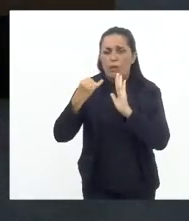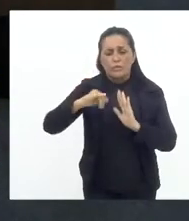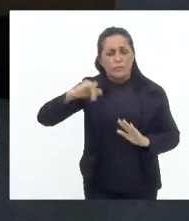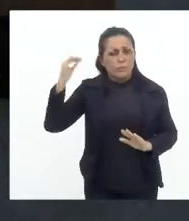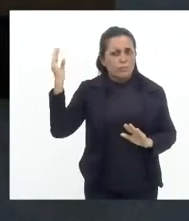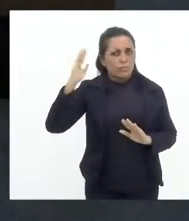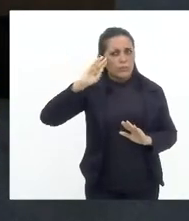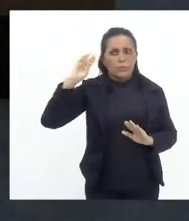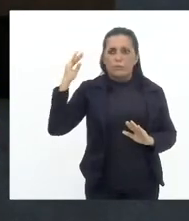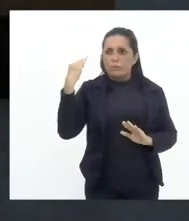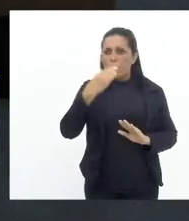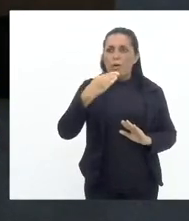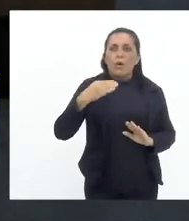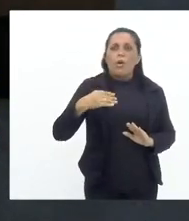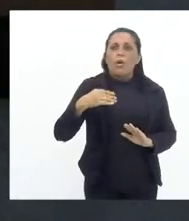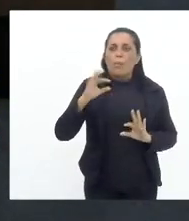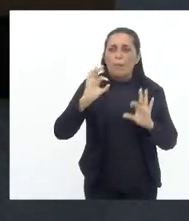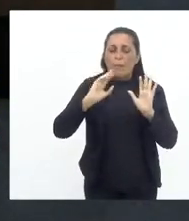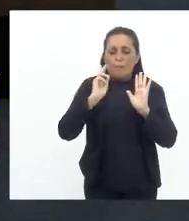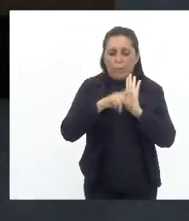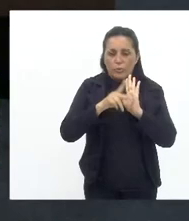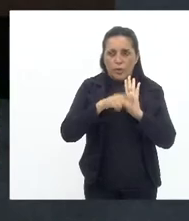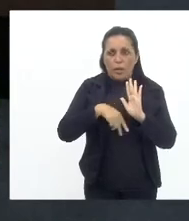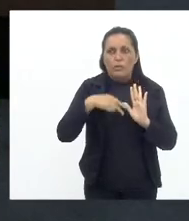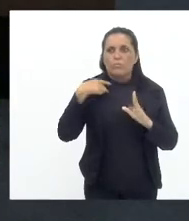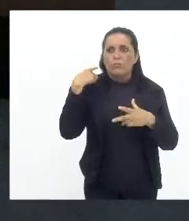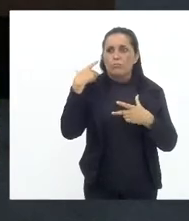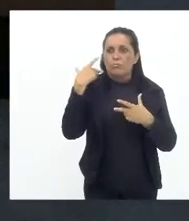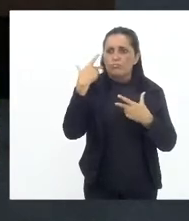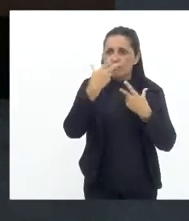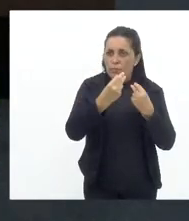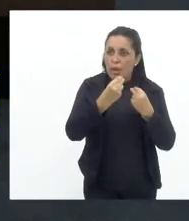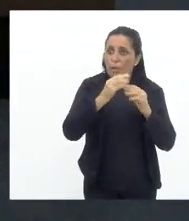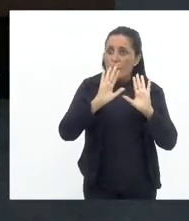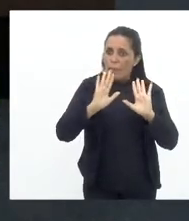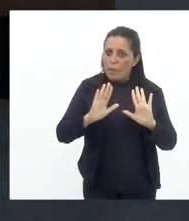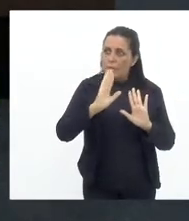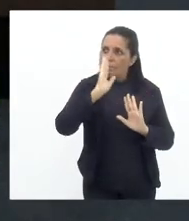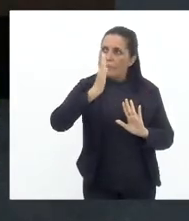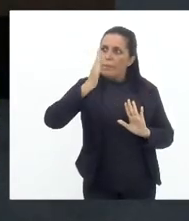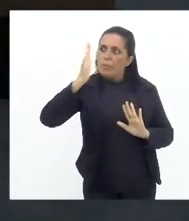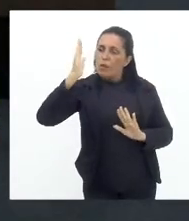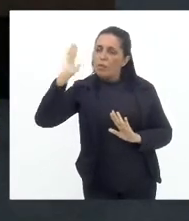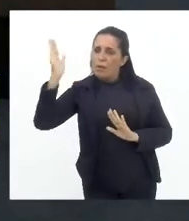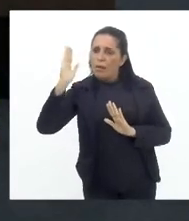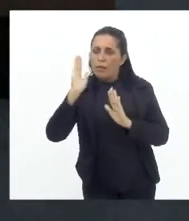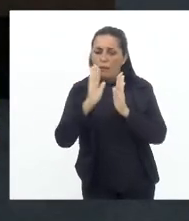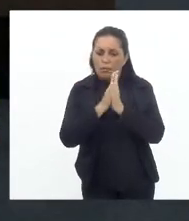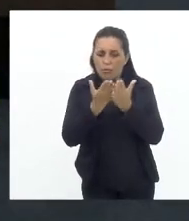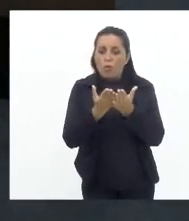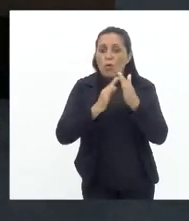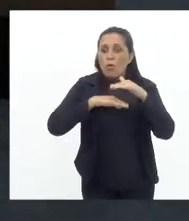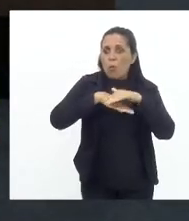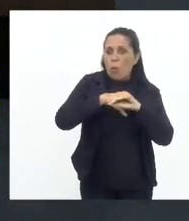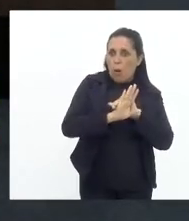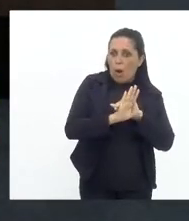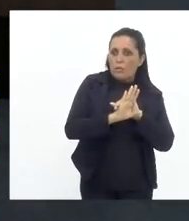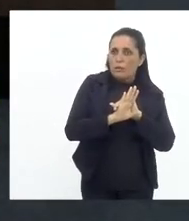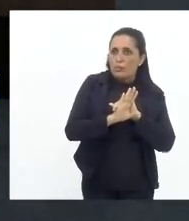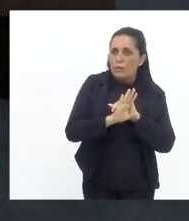tão projeto deputados waldeck é muito meritório entretanto as bibliotecas do sistema socioeducativo guardam